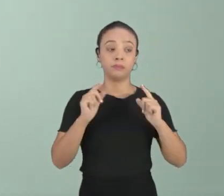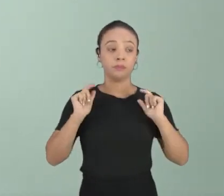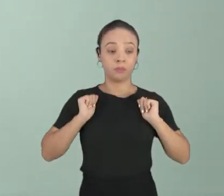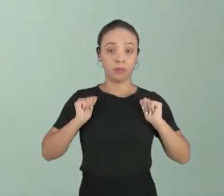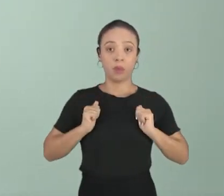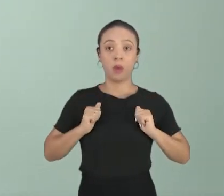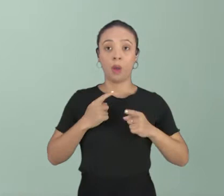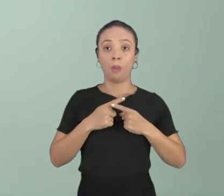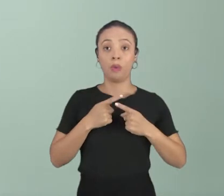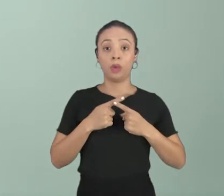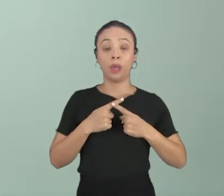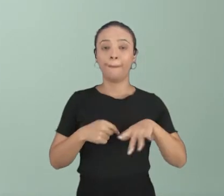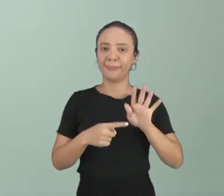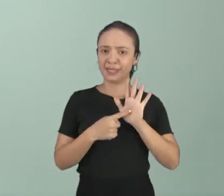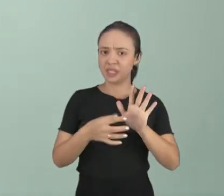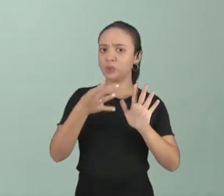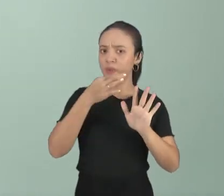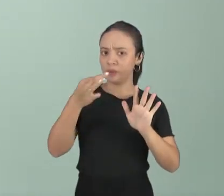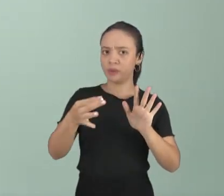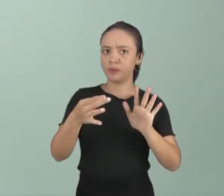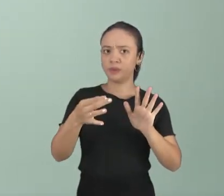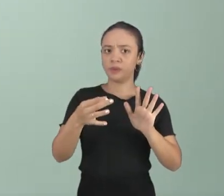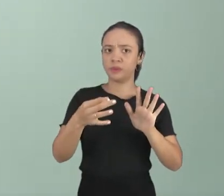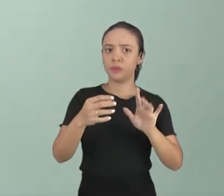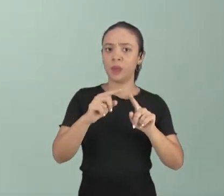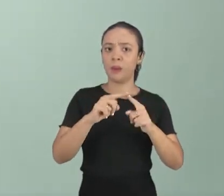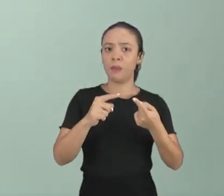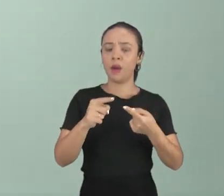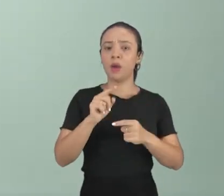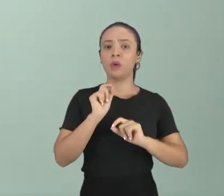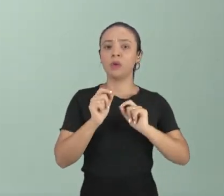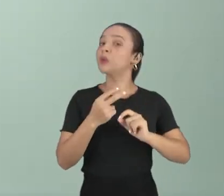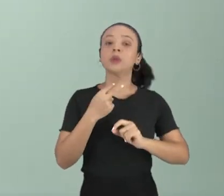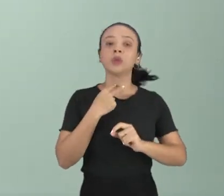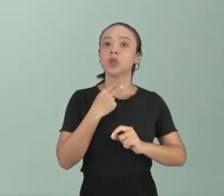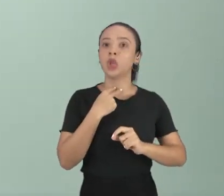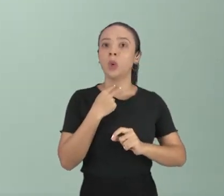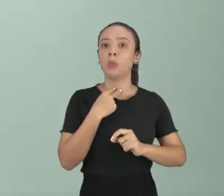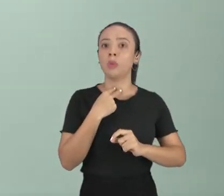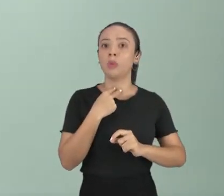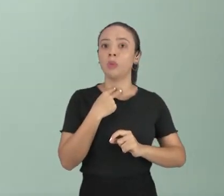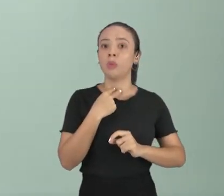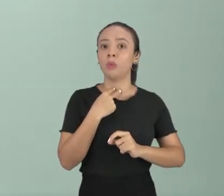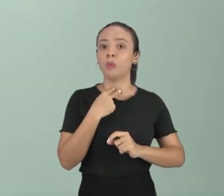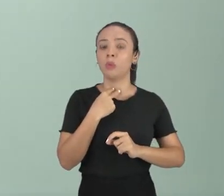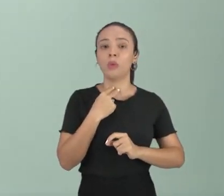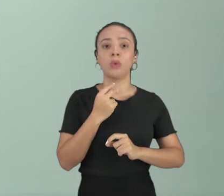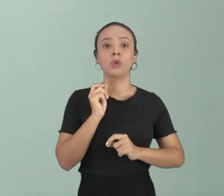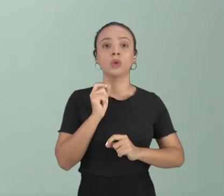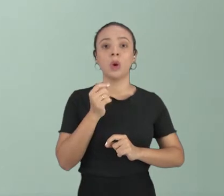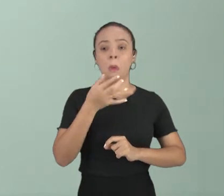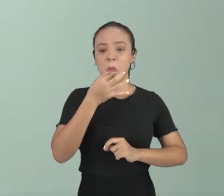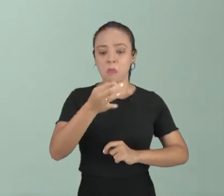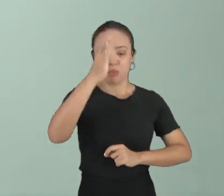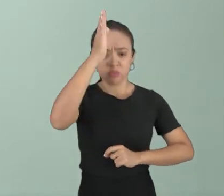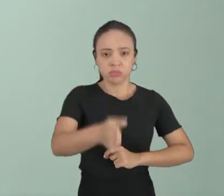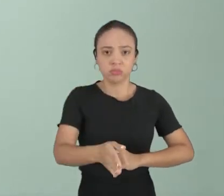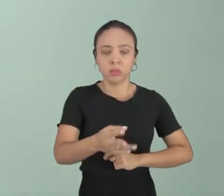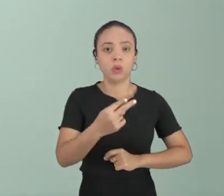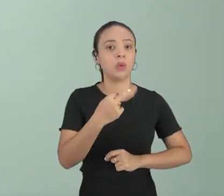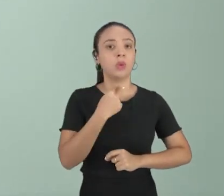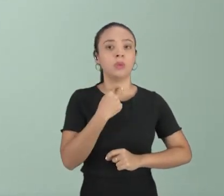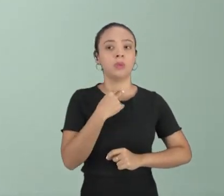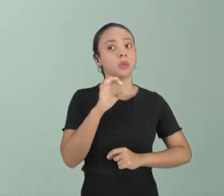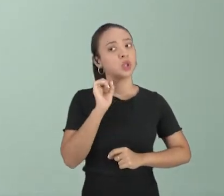apesar de você trazer opinião, uma avaliação, você também não pode trazer diretamente sua opinião. Você vai trazer